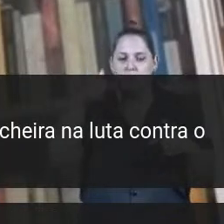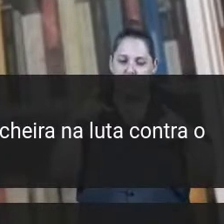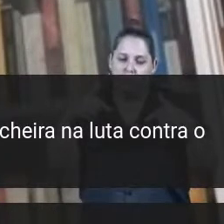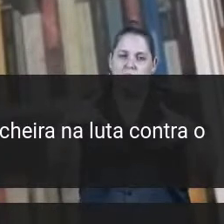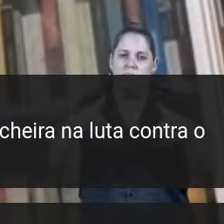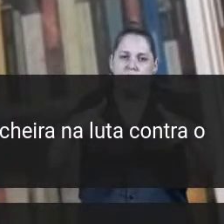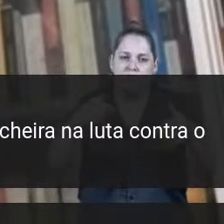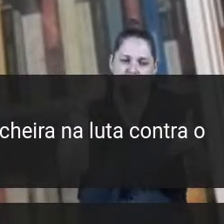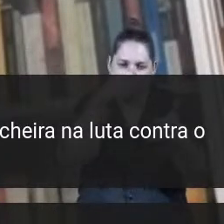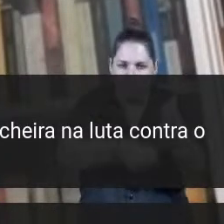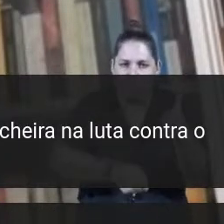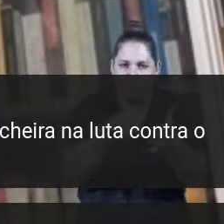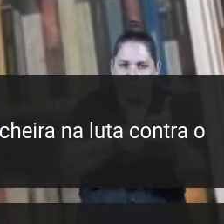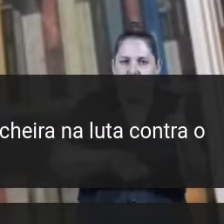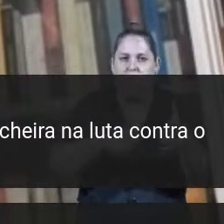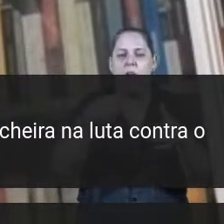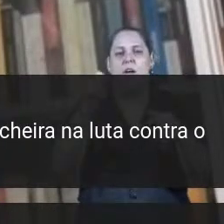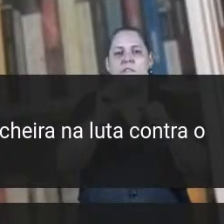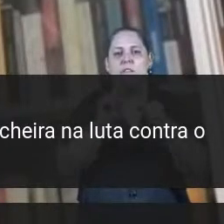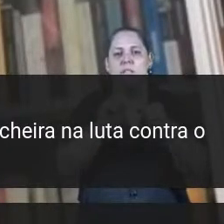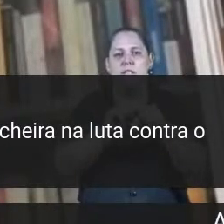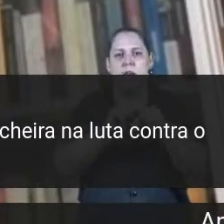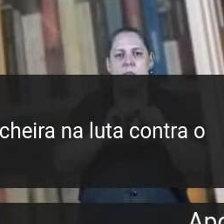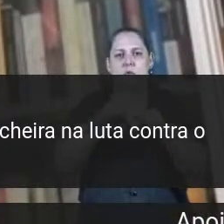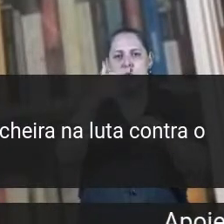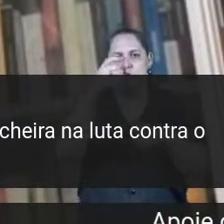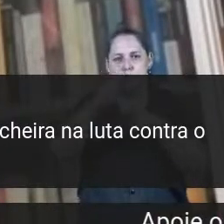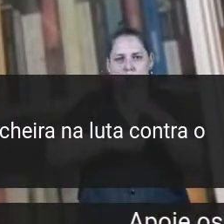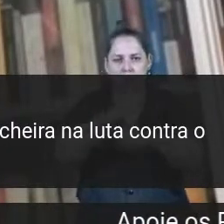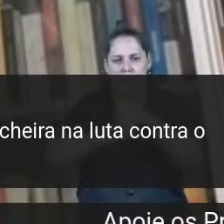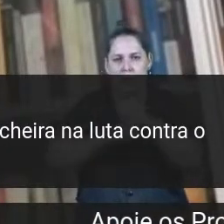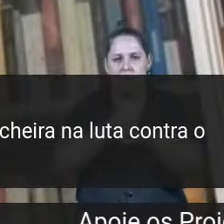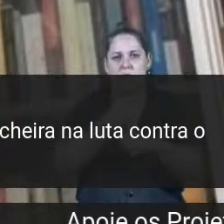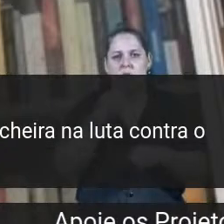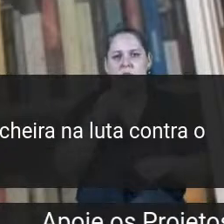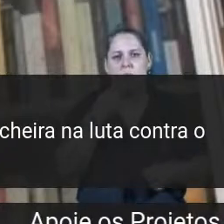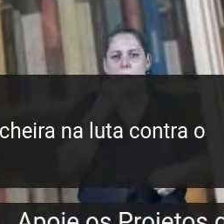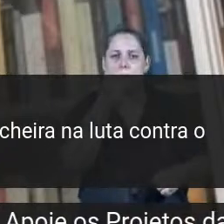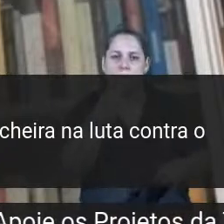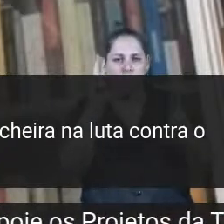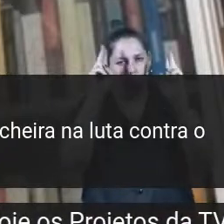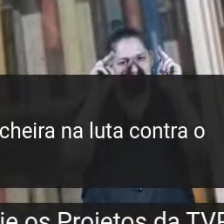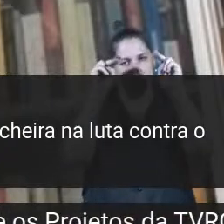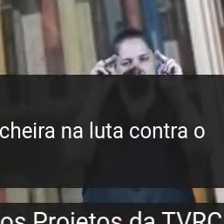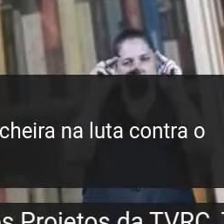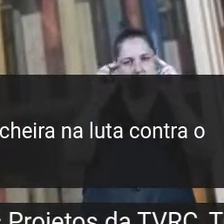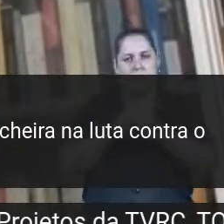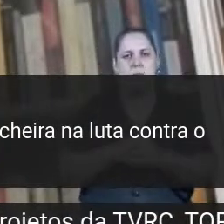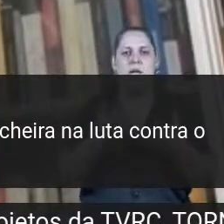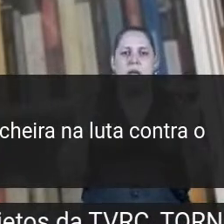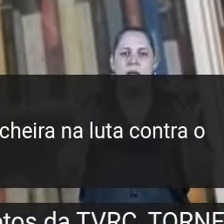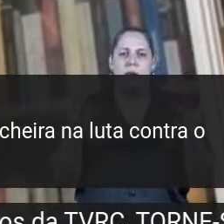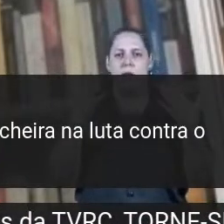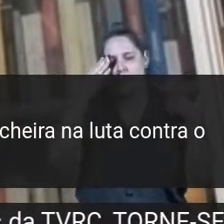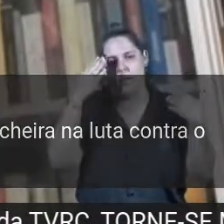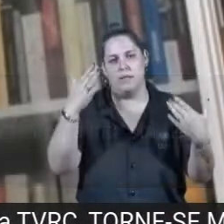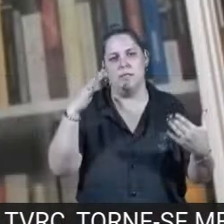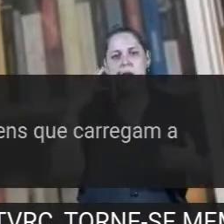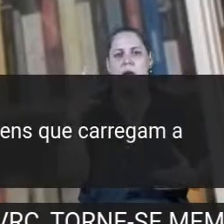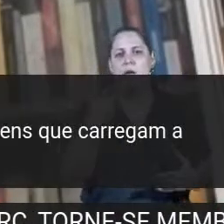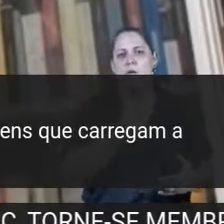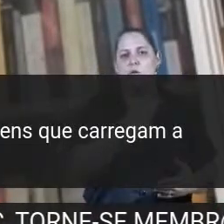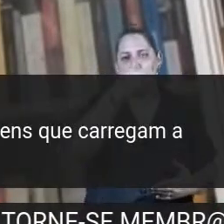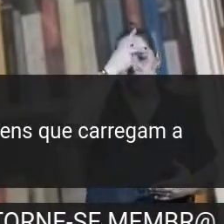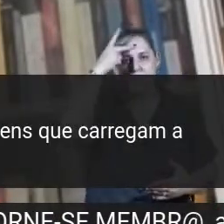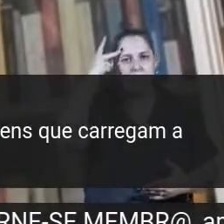fizemos ao longo desses 2 anos. Eu vou falar um pouco desses temas. Quero saudar aqui a todos